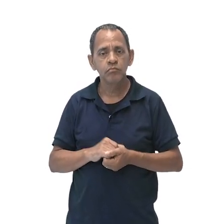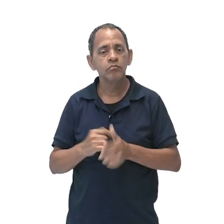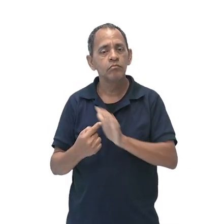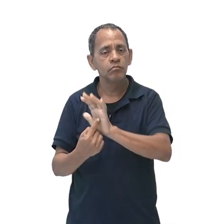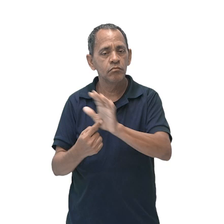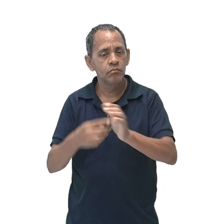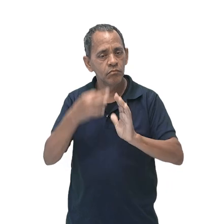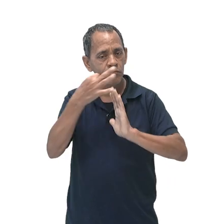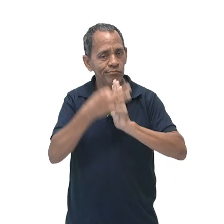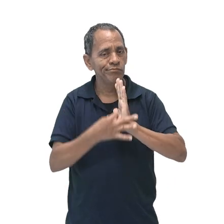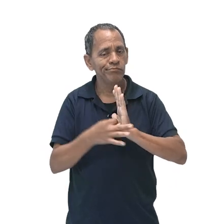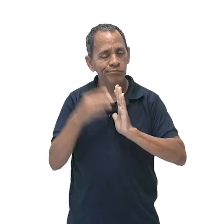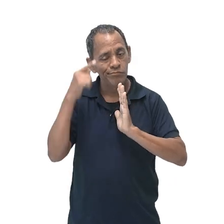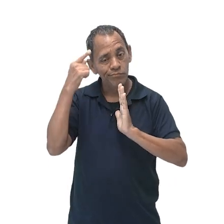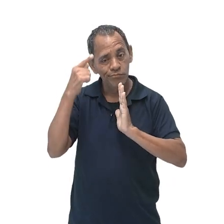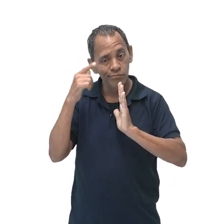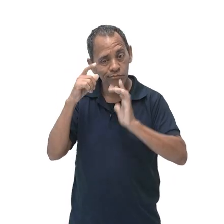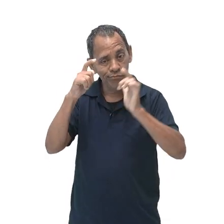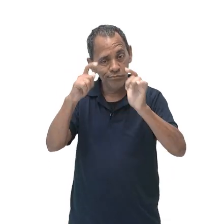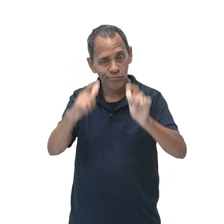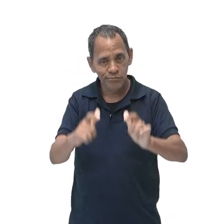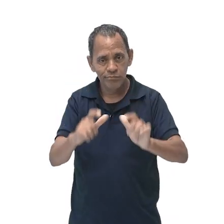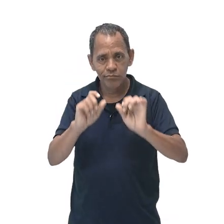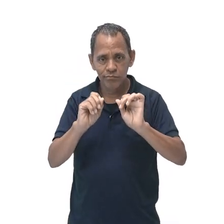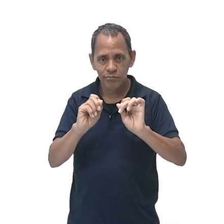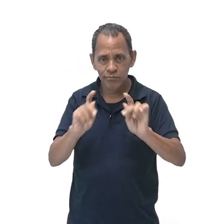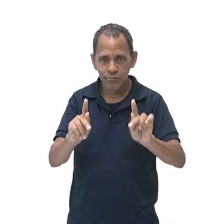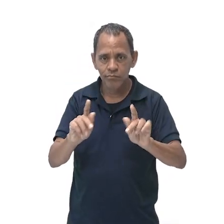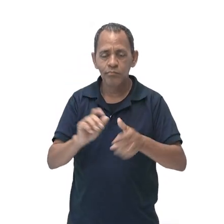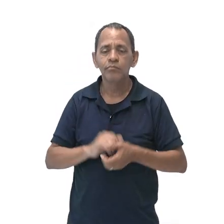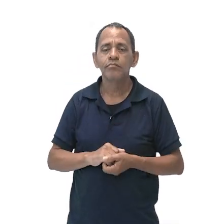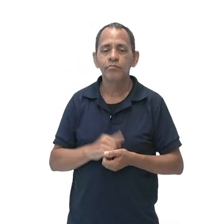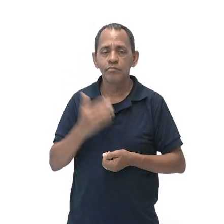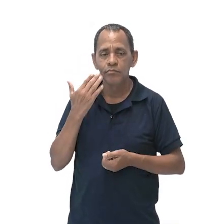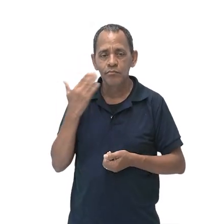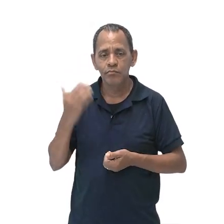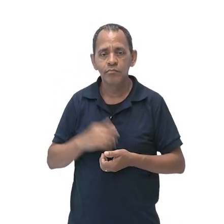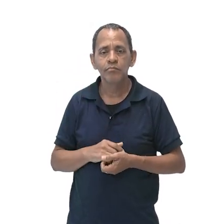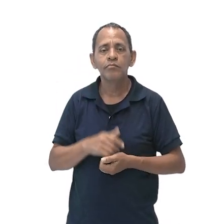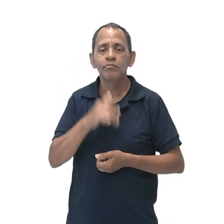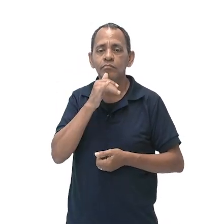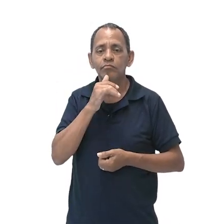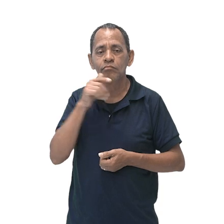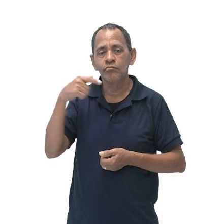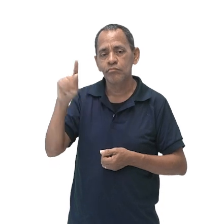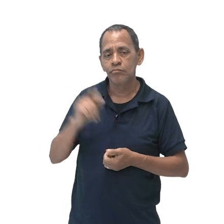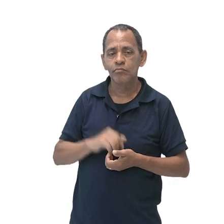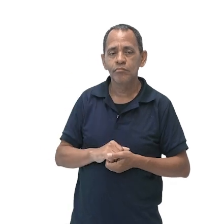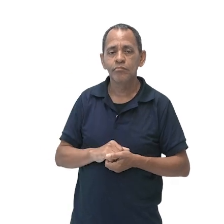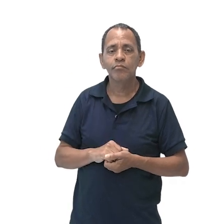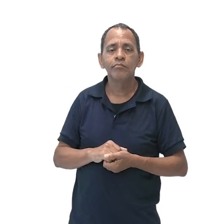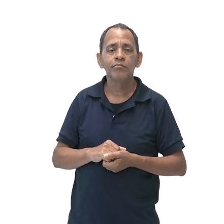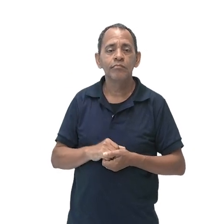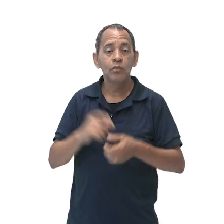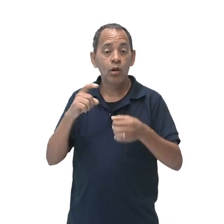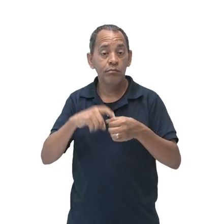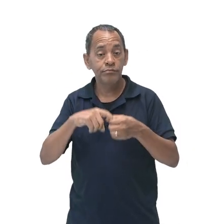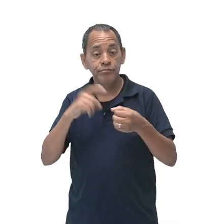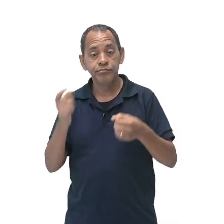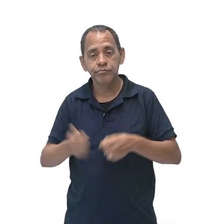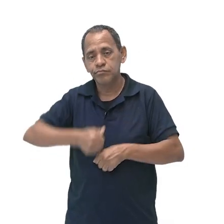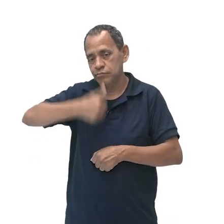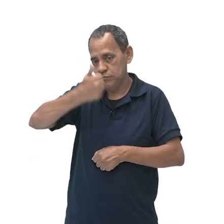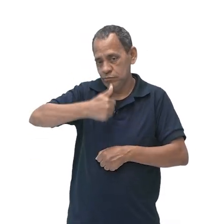ideia de lugar, ok? Mais exemplos, colocando aqui, ao sair a primeira vez